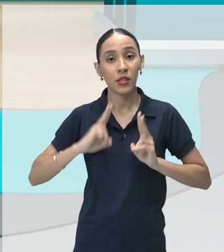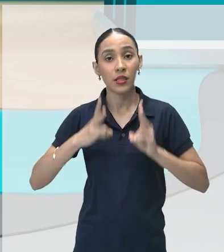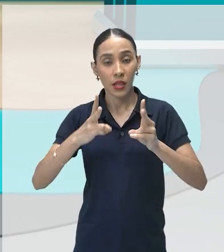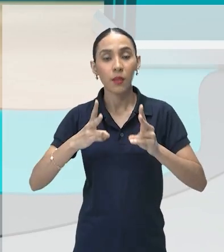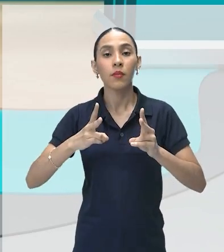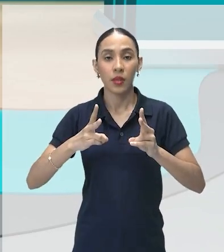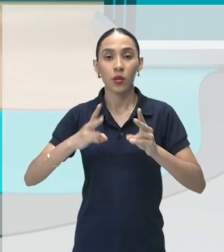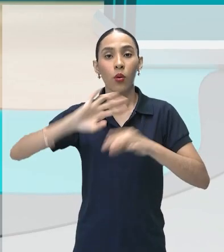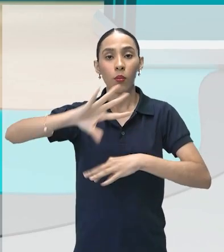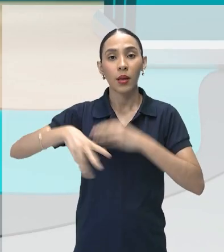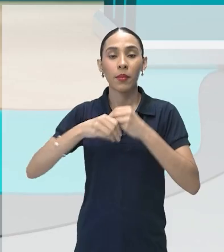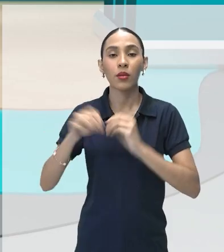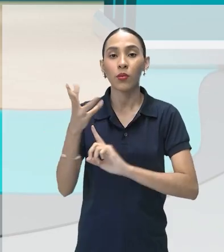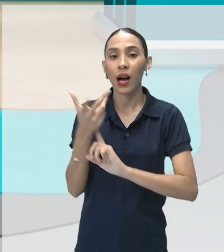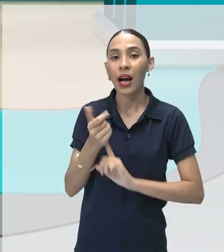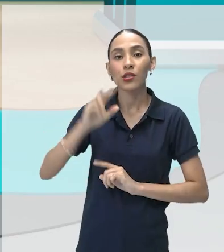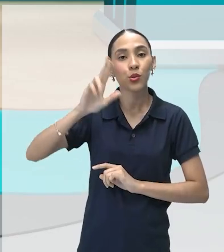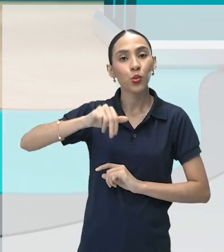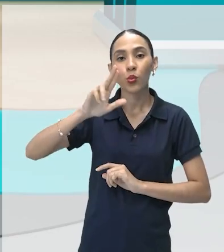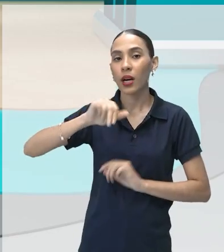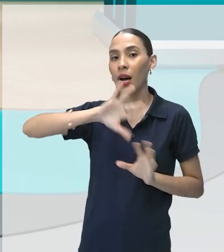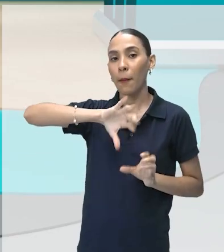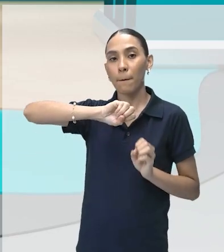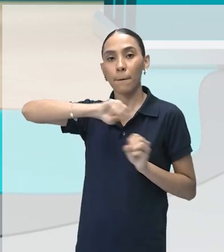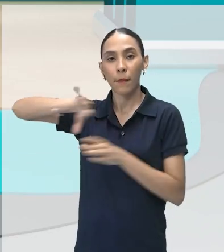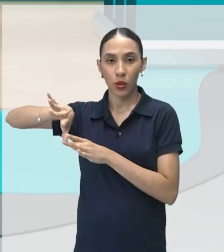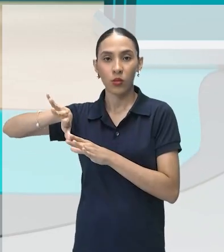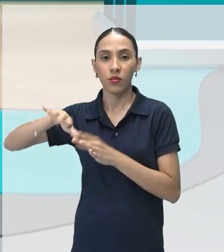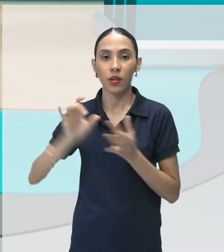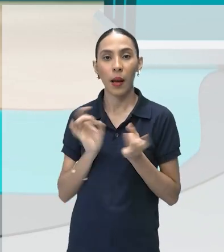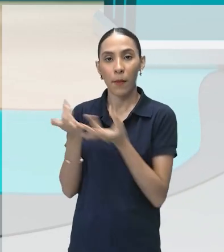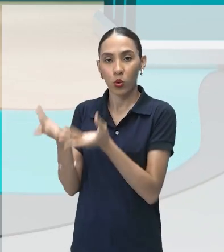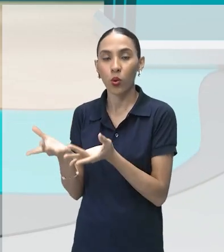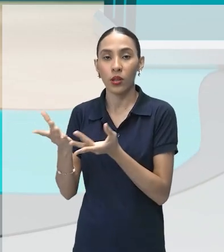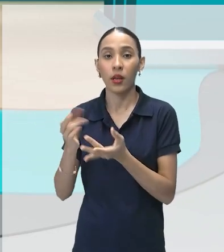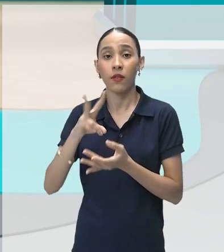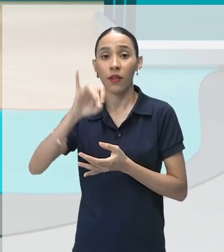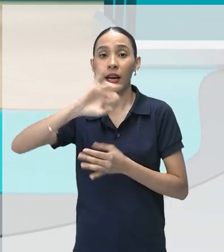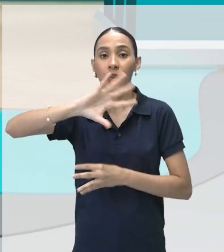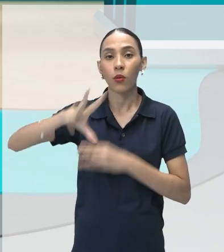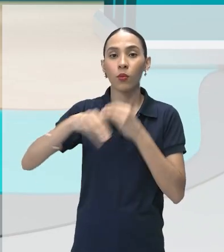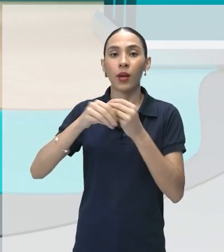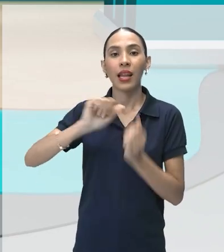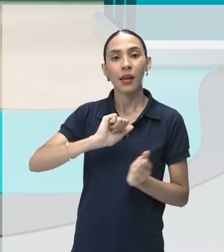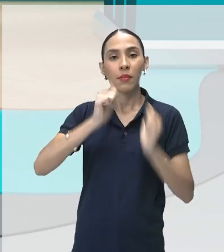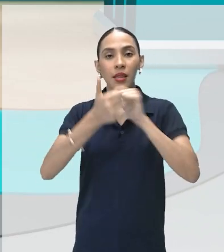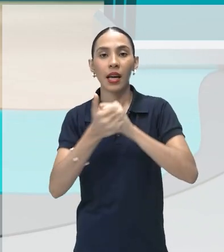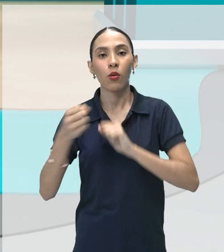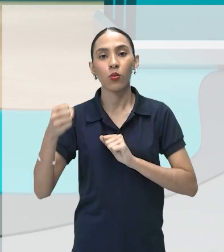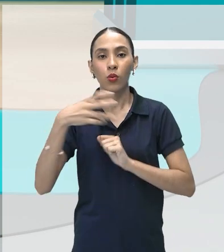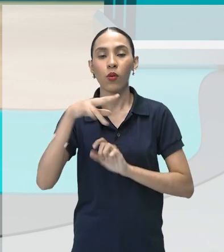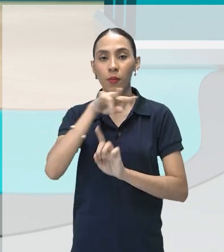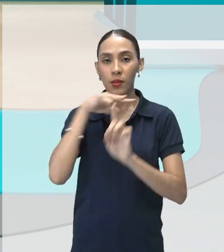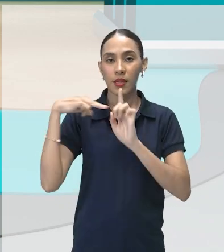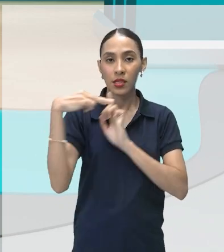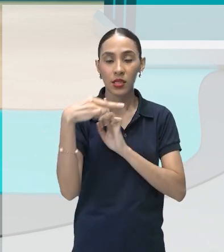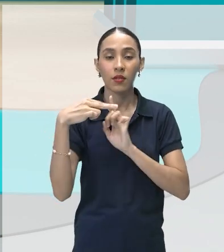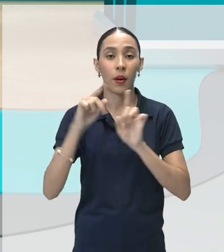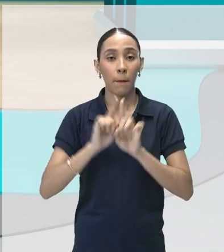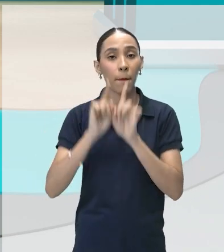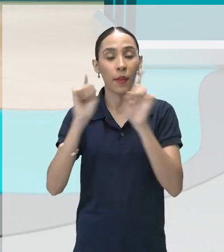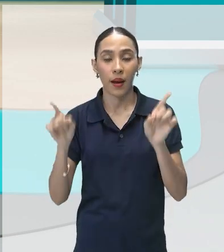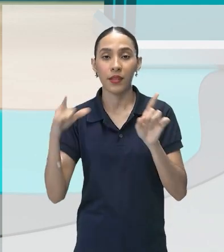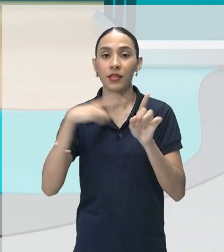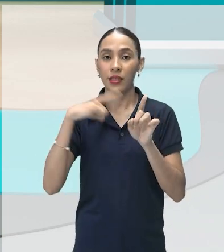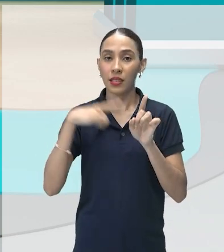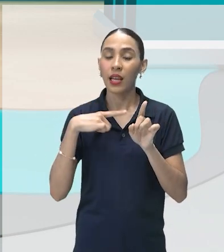que a arte ela não abandona, ela vai recriar um novo olhar e, a partir daí, dar continuidade. Mas existe